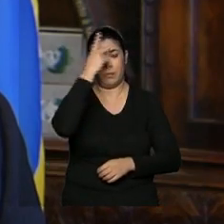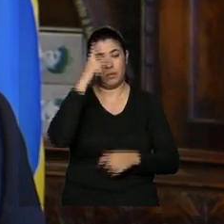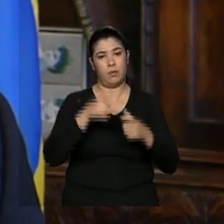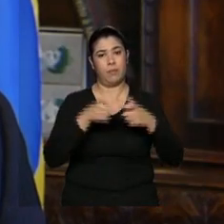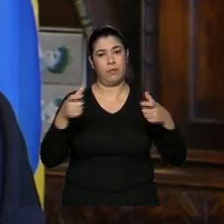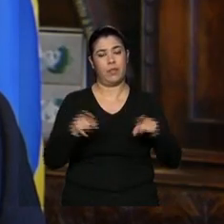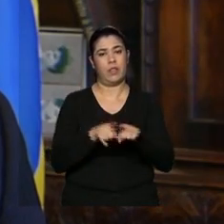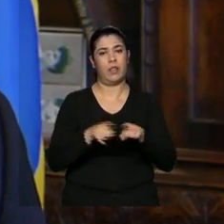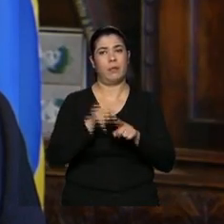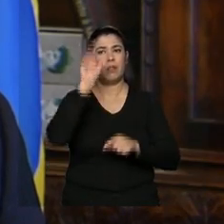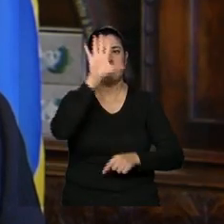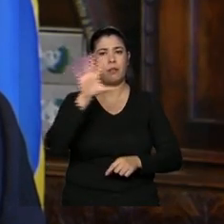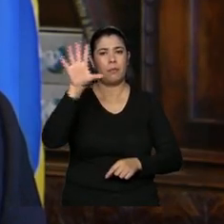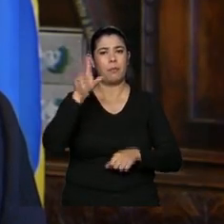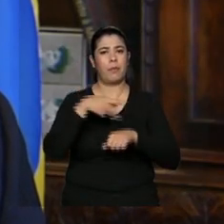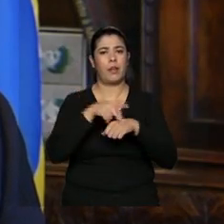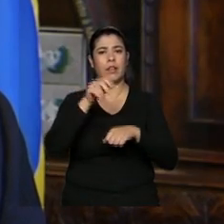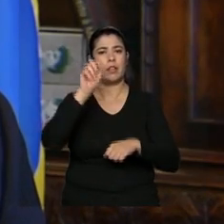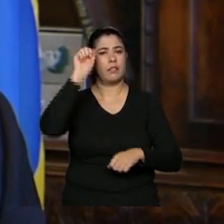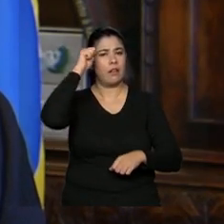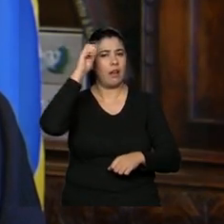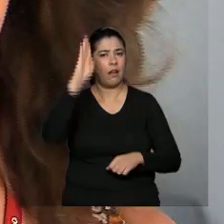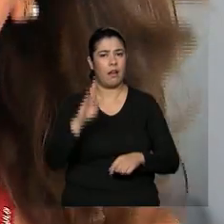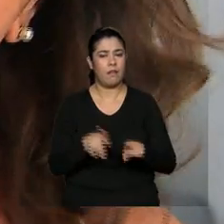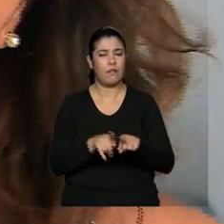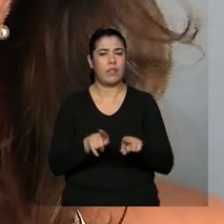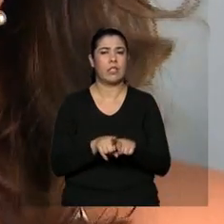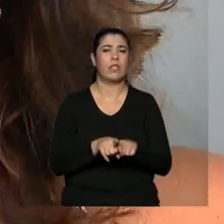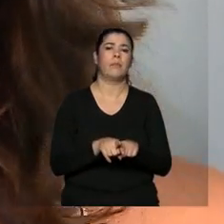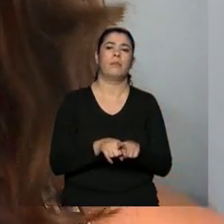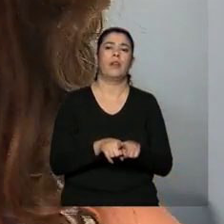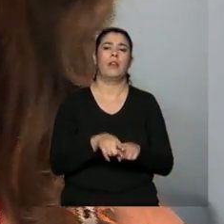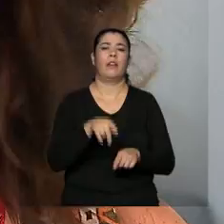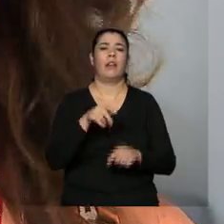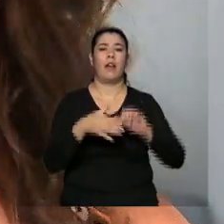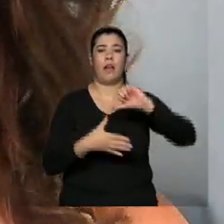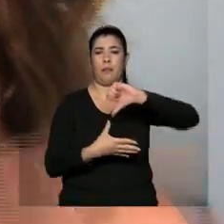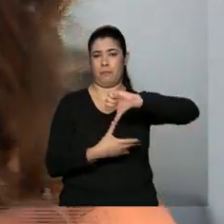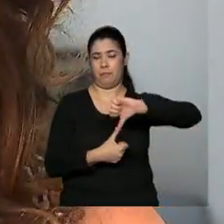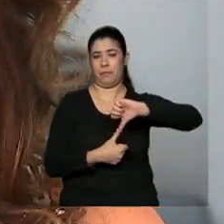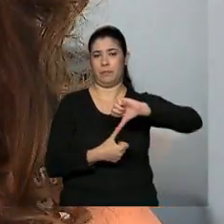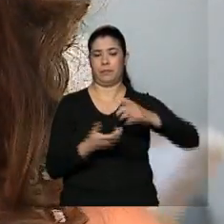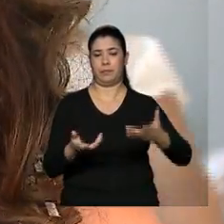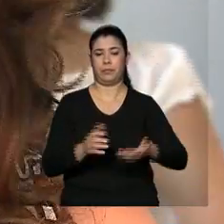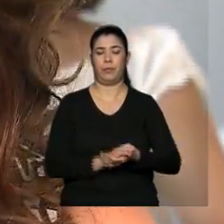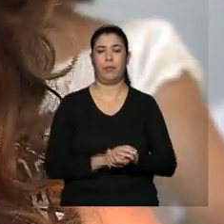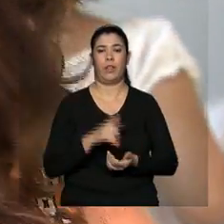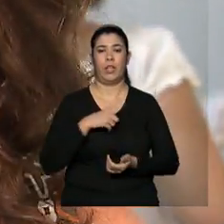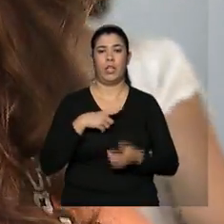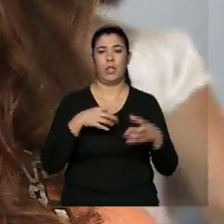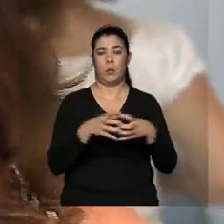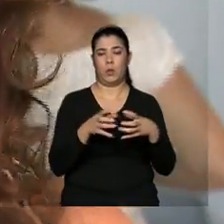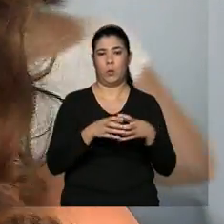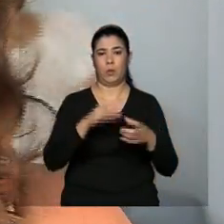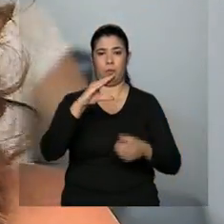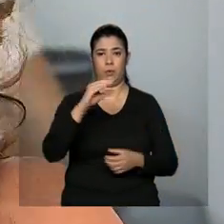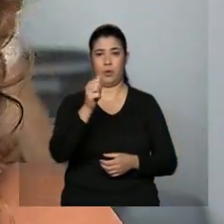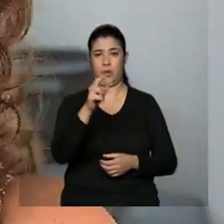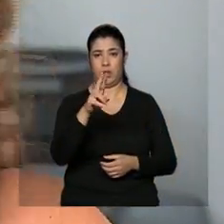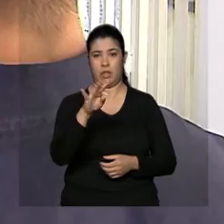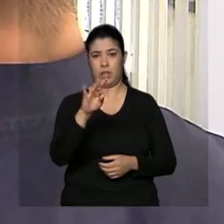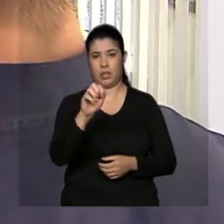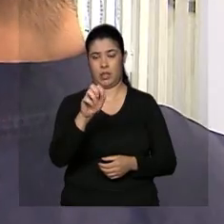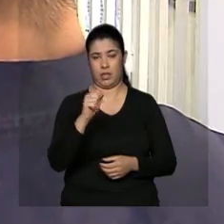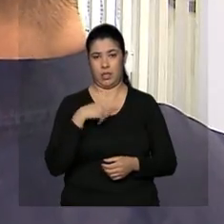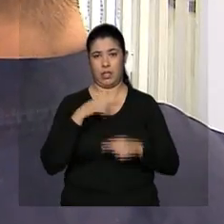temos de regiões da África e de outros locais da própria América Latina. A Caritas é uma das organizações da sociedade civil que auxilia